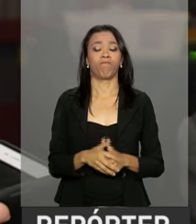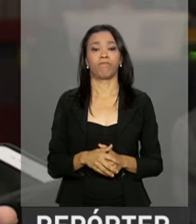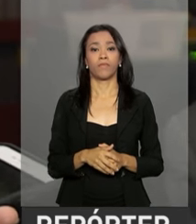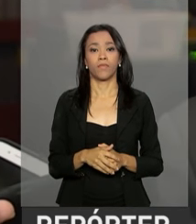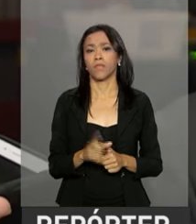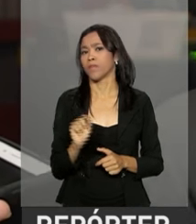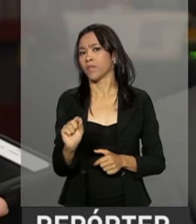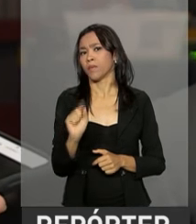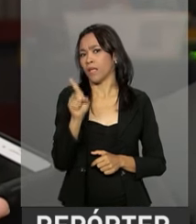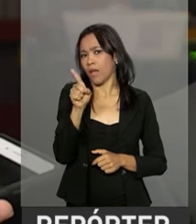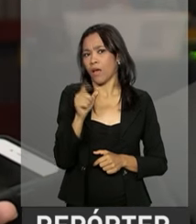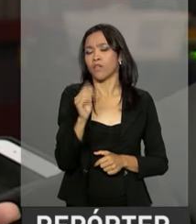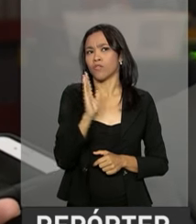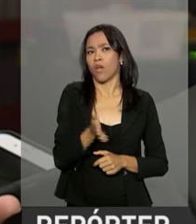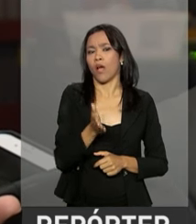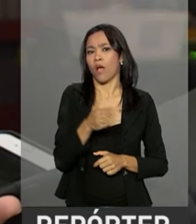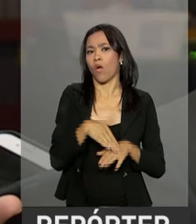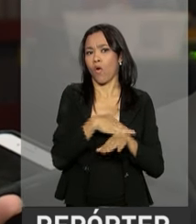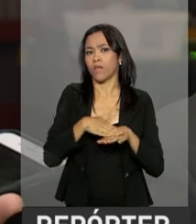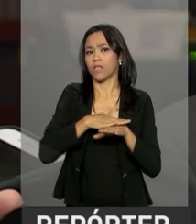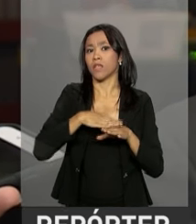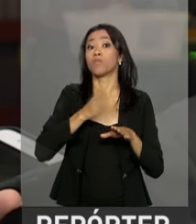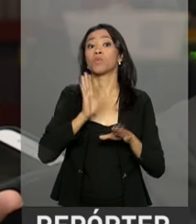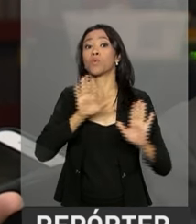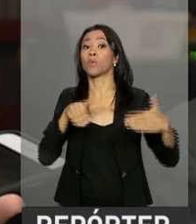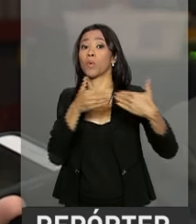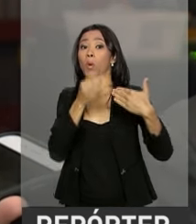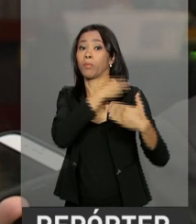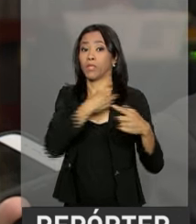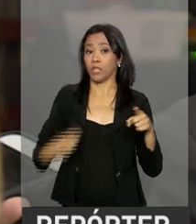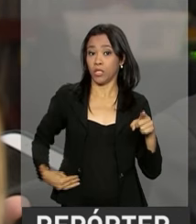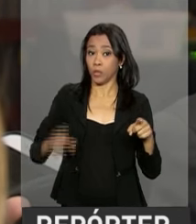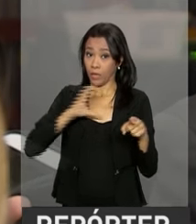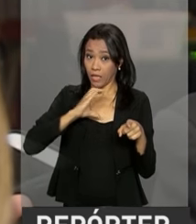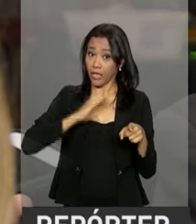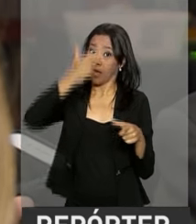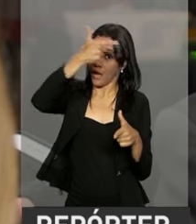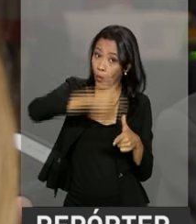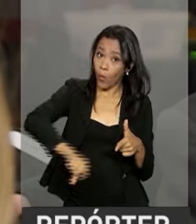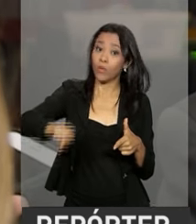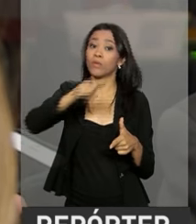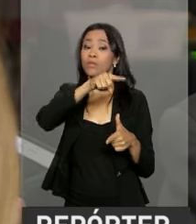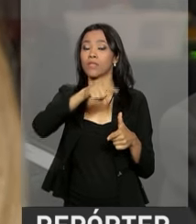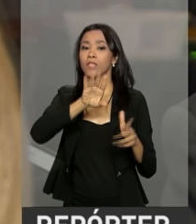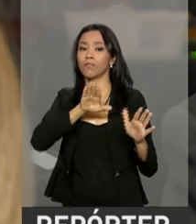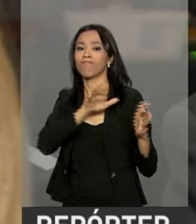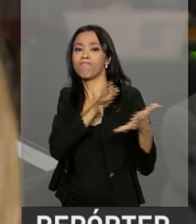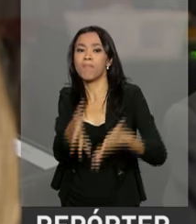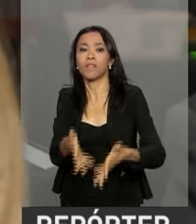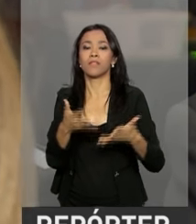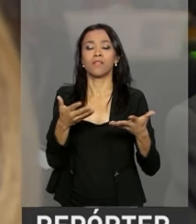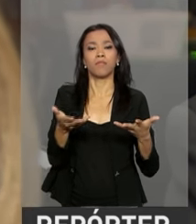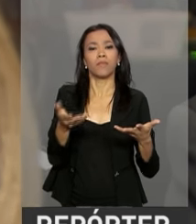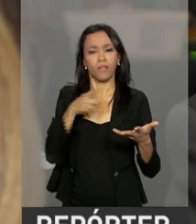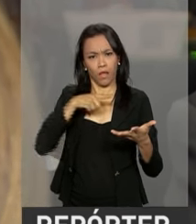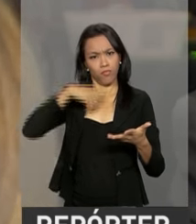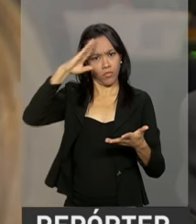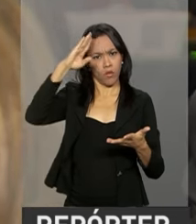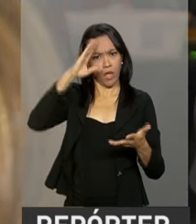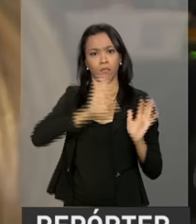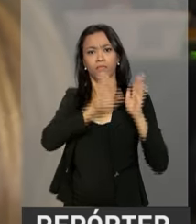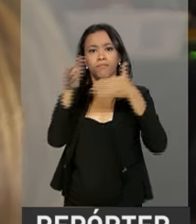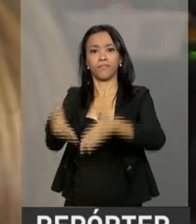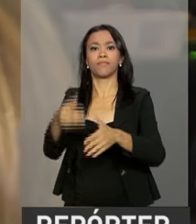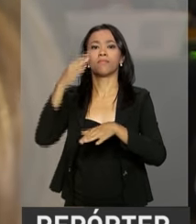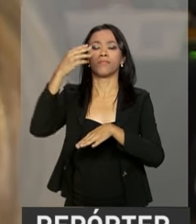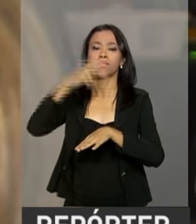inclusive conversamos com o ministro canadense porque o Canadá é outro país que participa lá Inclusive tem tropas lá mas o Brasil